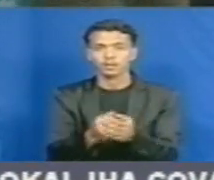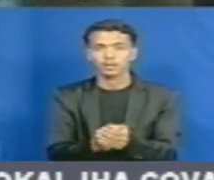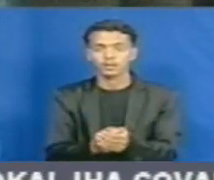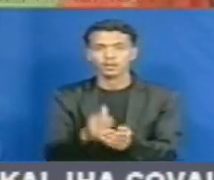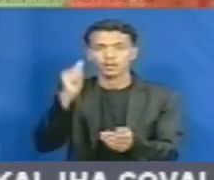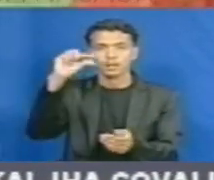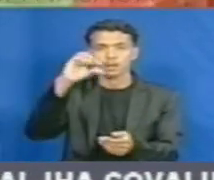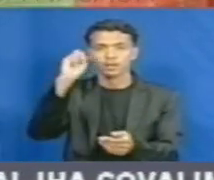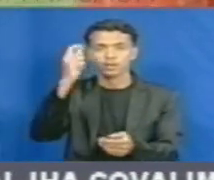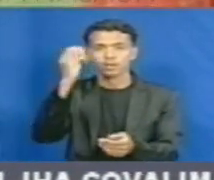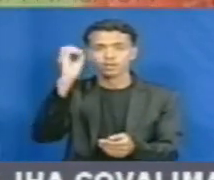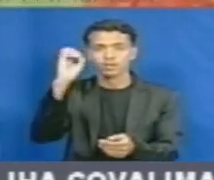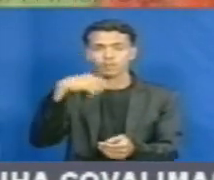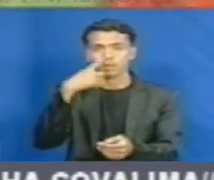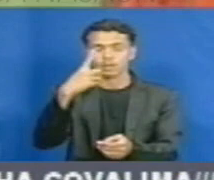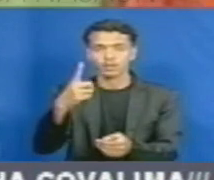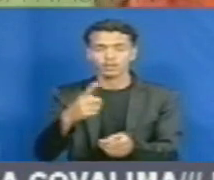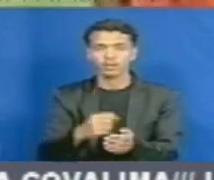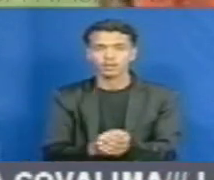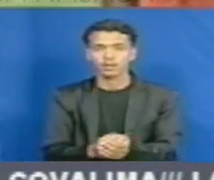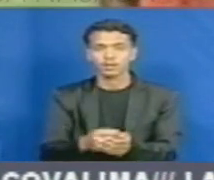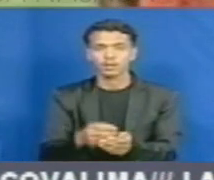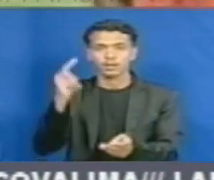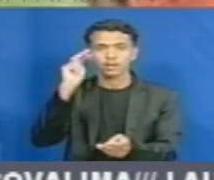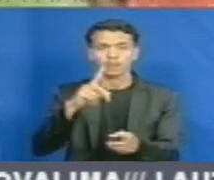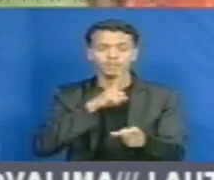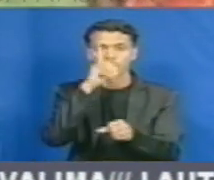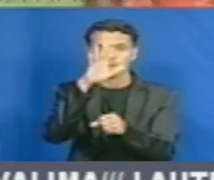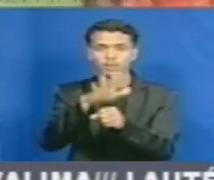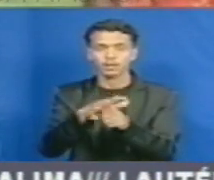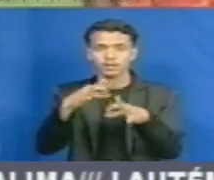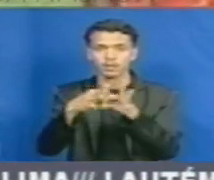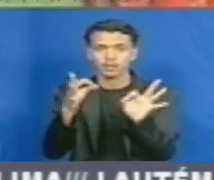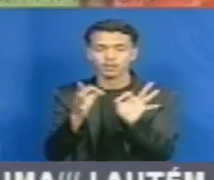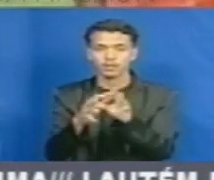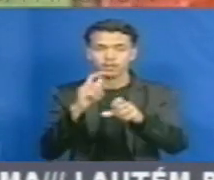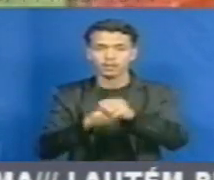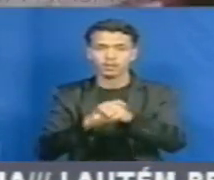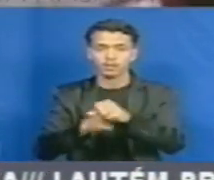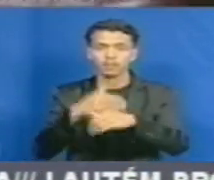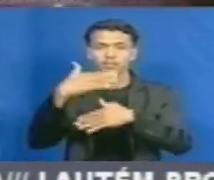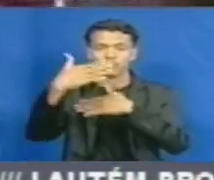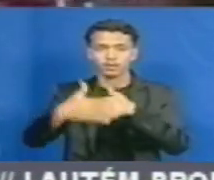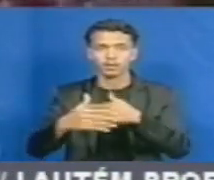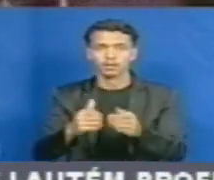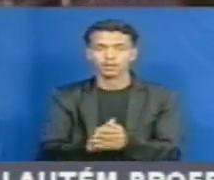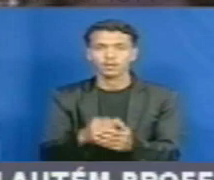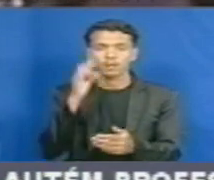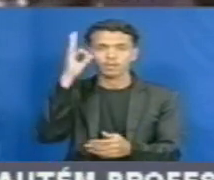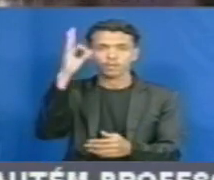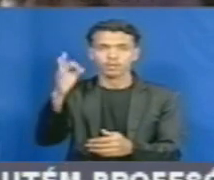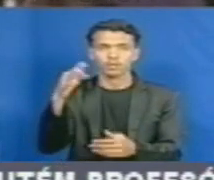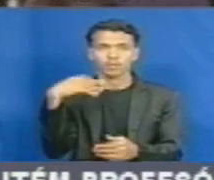agosto anzelo su ministre kunese erune non ne parte promete ka taxeha dia ia tempo ter mai nebe ba futuro kari